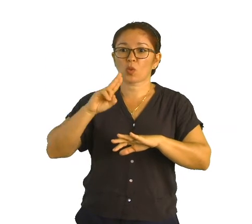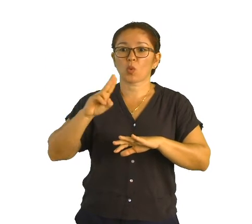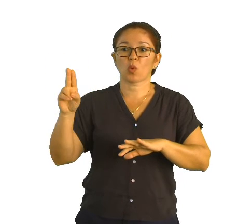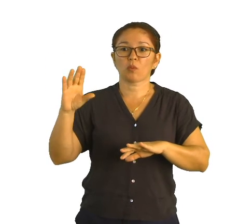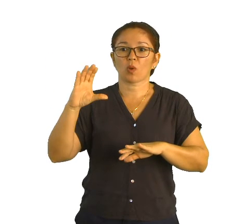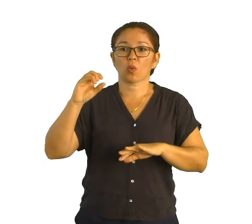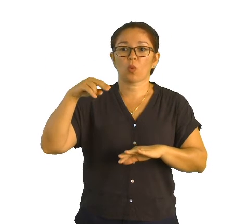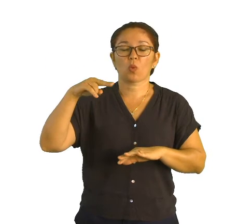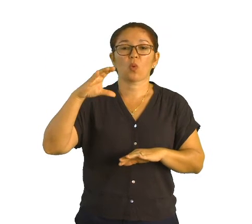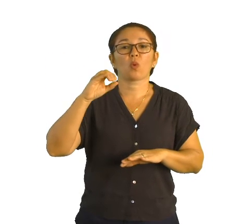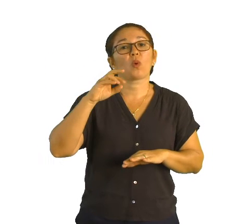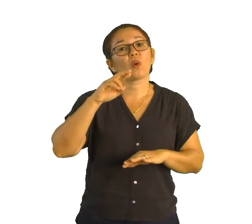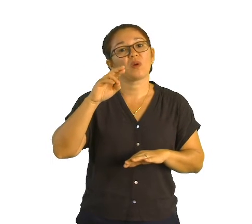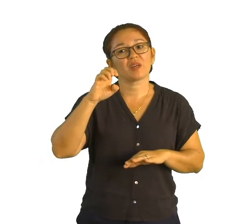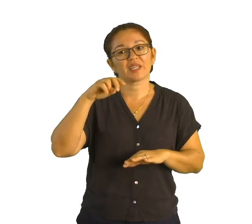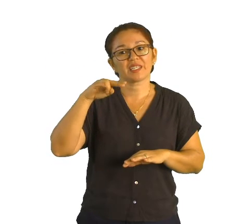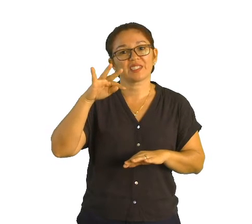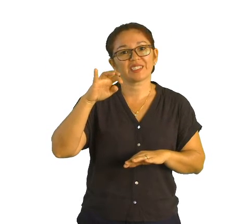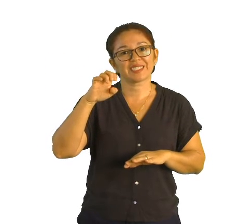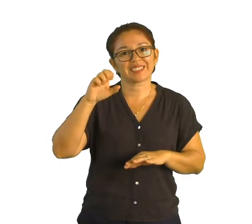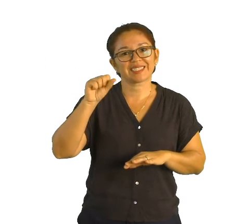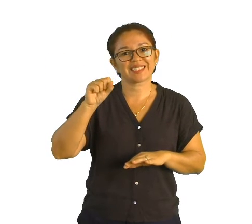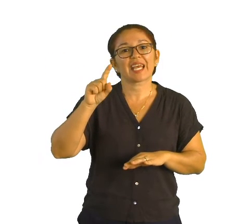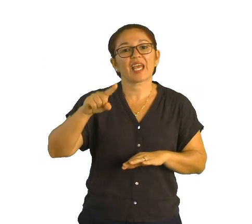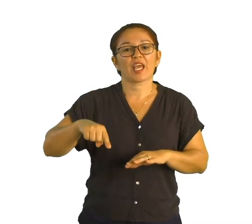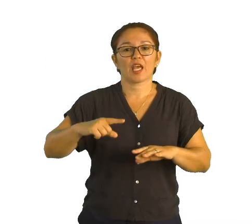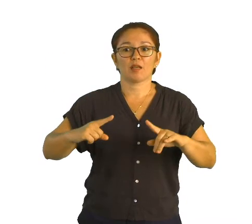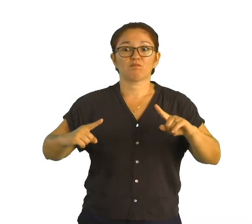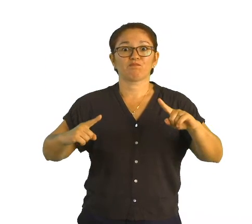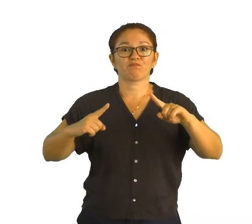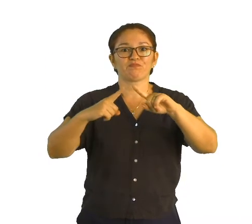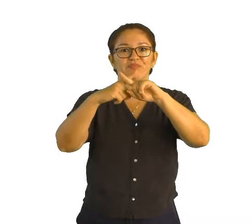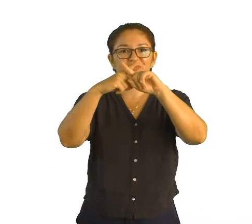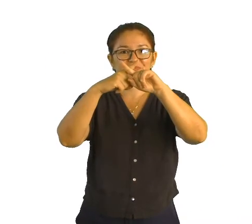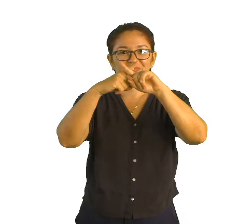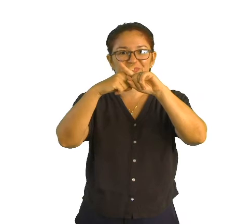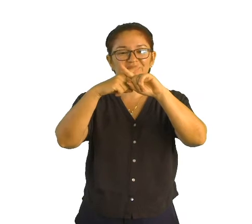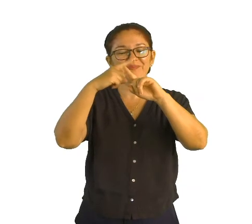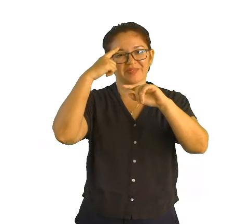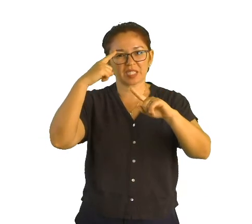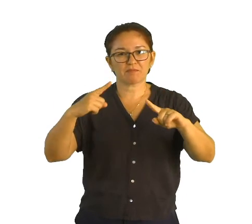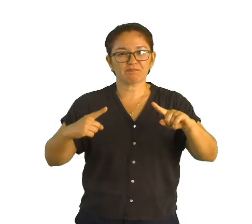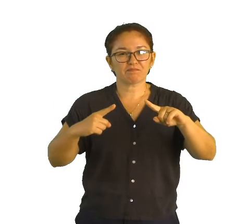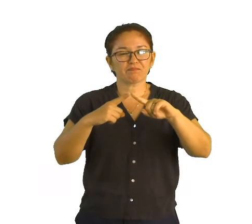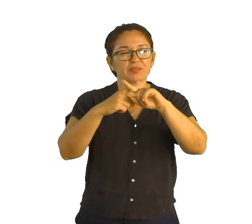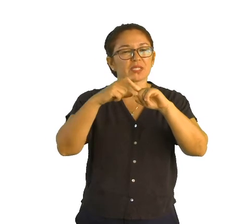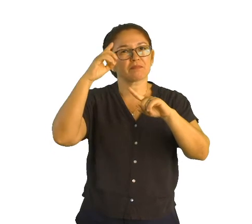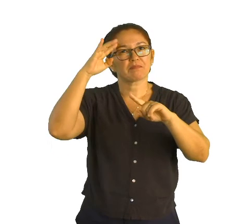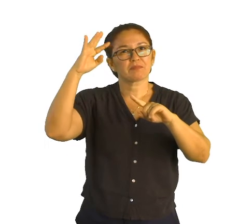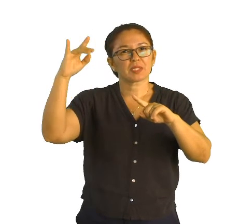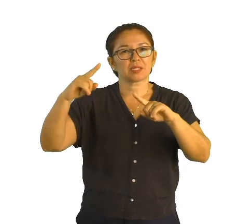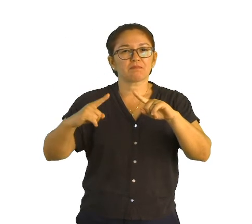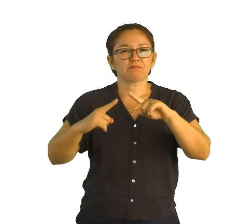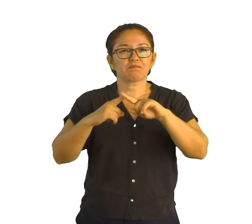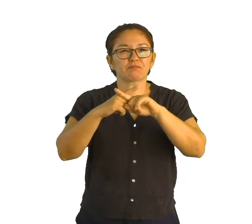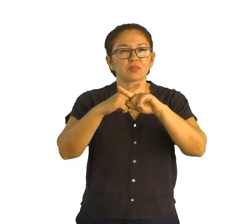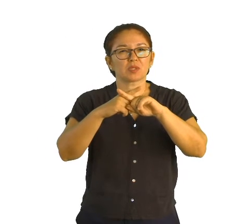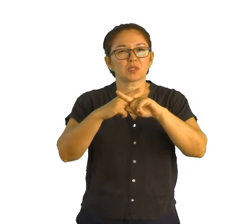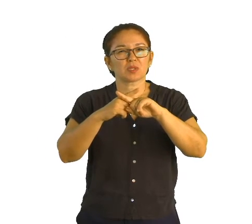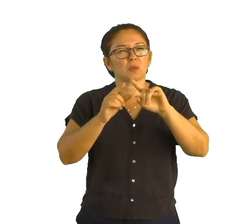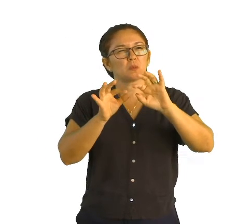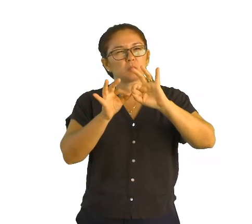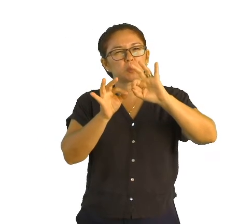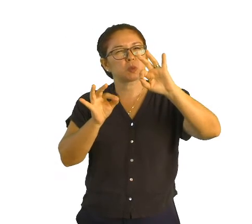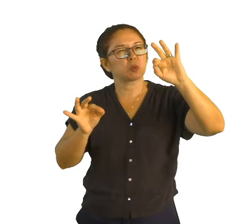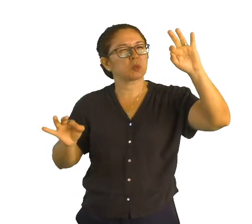se cruzam. A reta, ela é imaginada, sem começo e sem fim, e essa figura representa